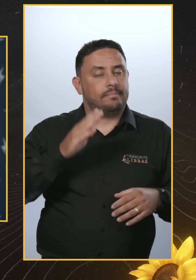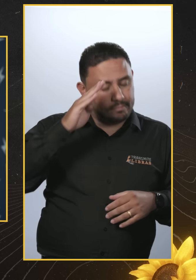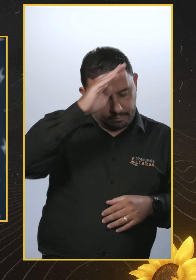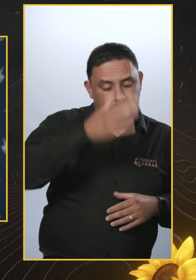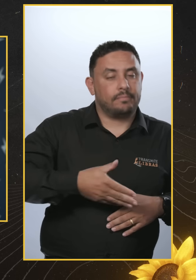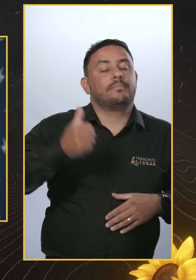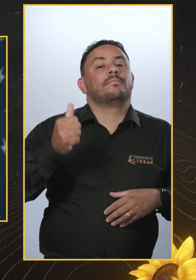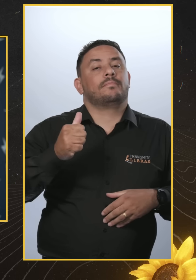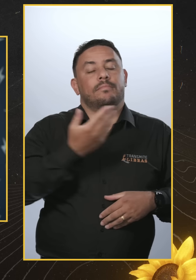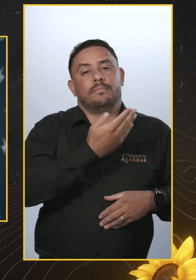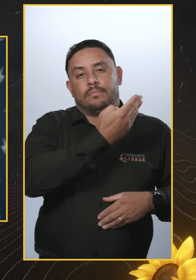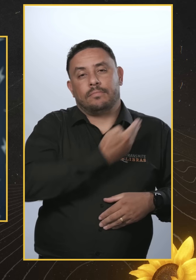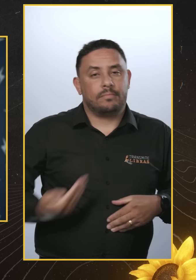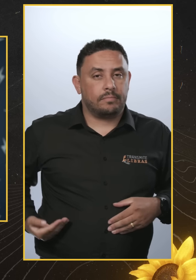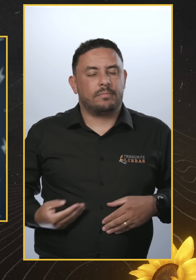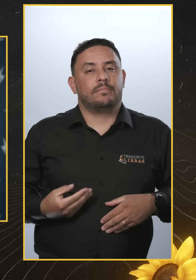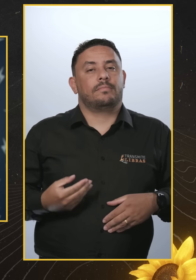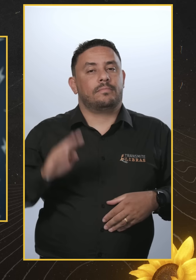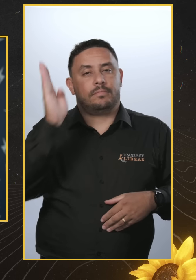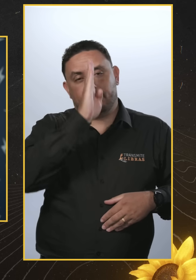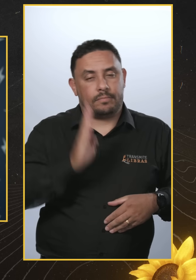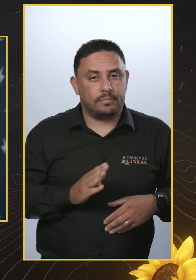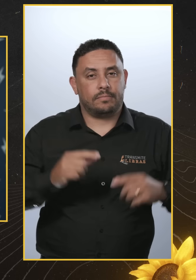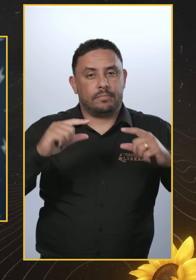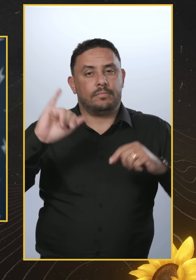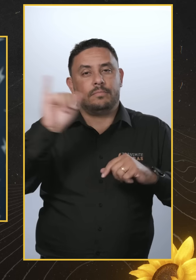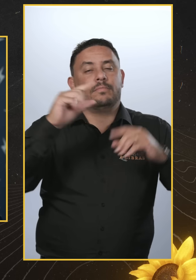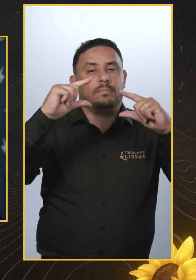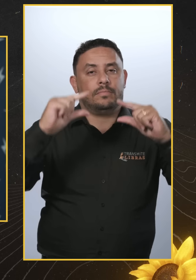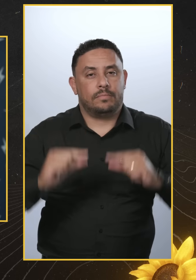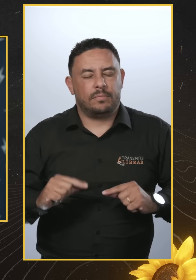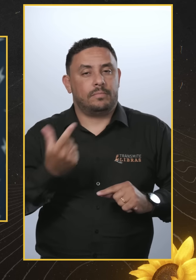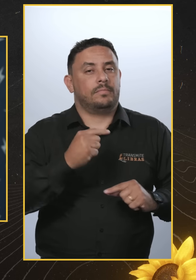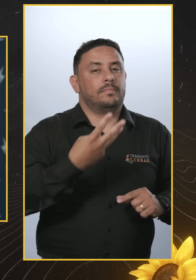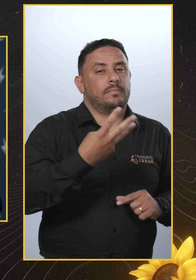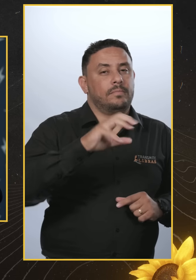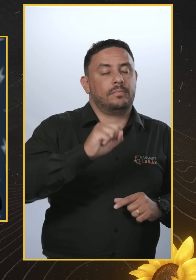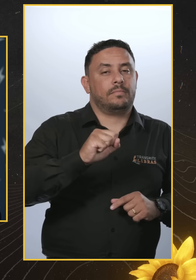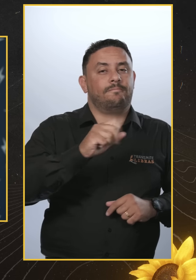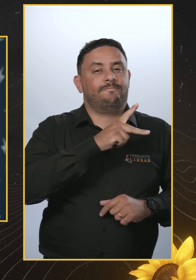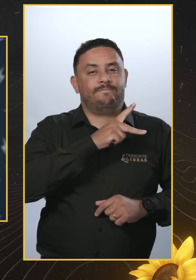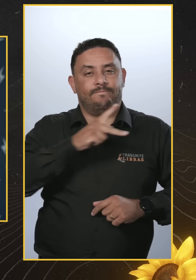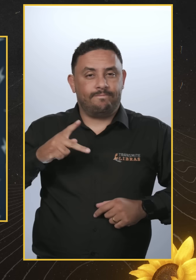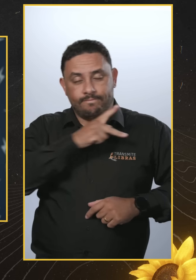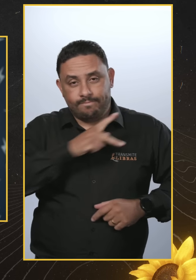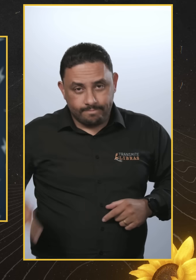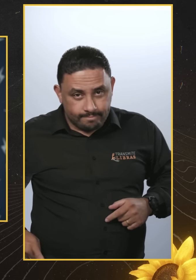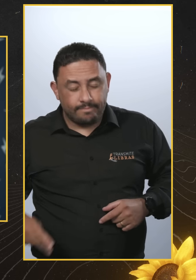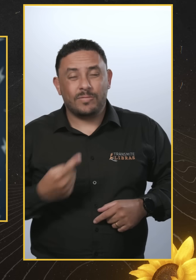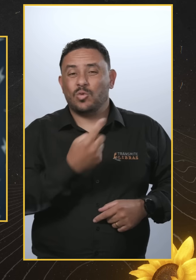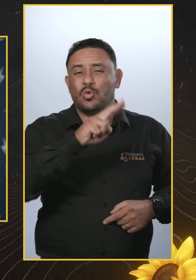melhor governo do Brasil até hoje o único que que baixou o imposto não existiu nemum outro 38 presidentes nunca ninguém